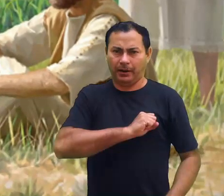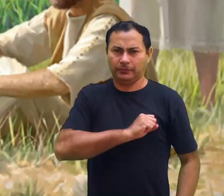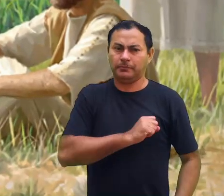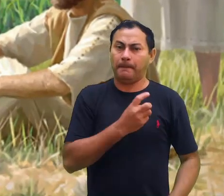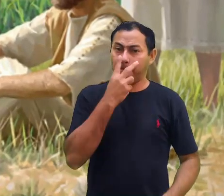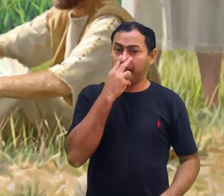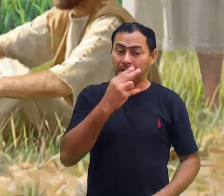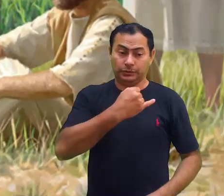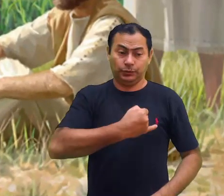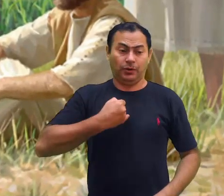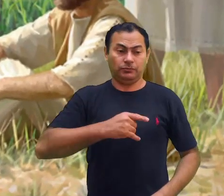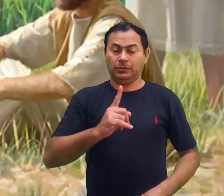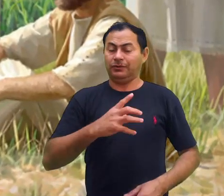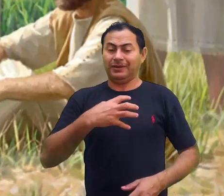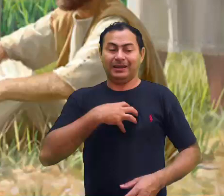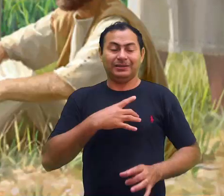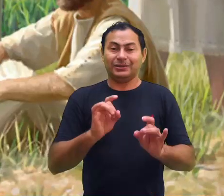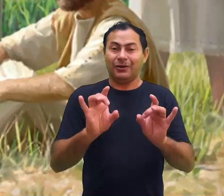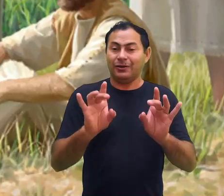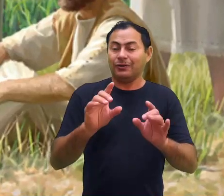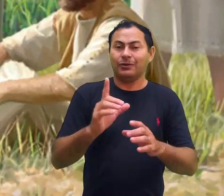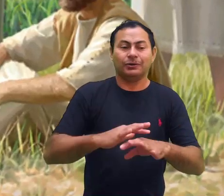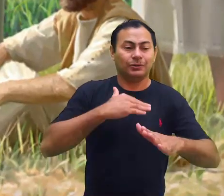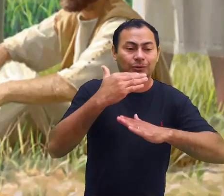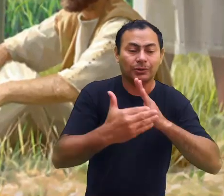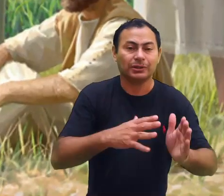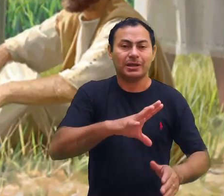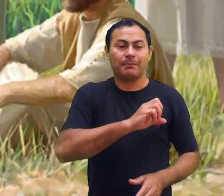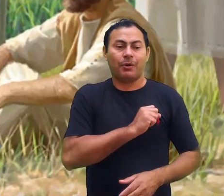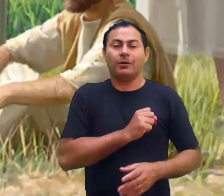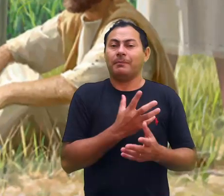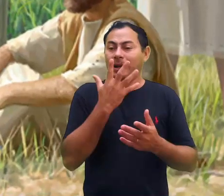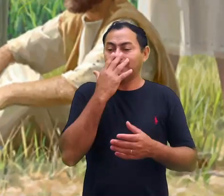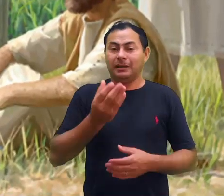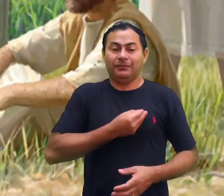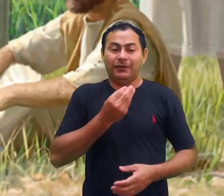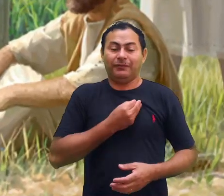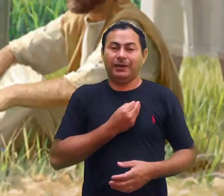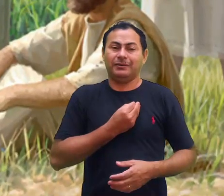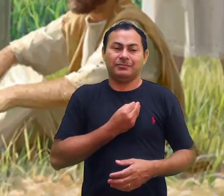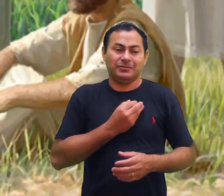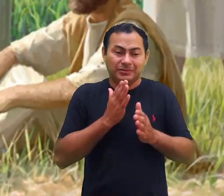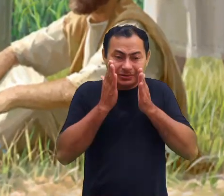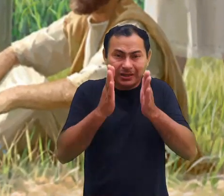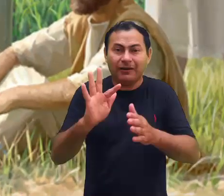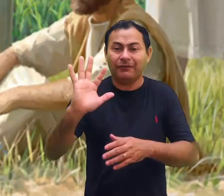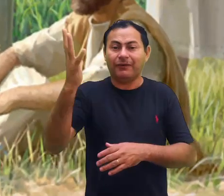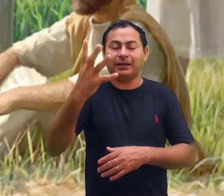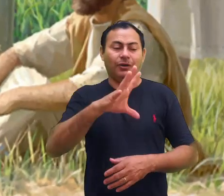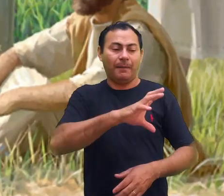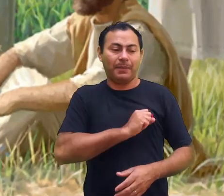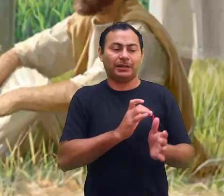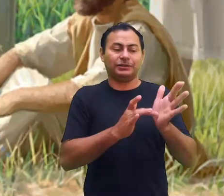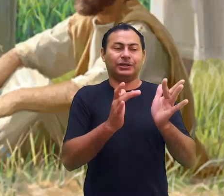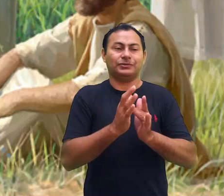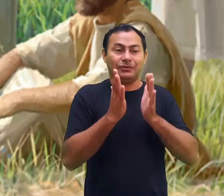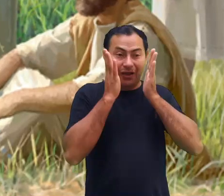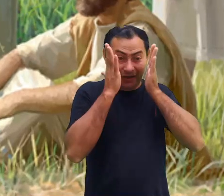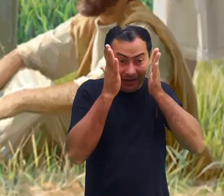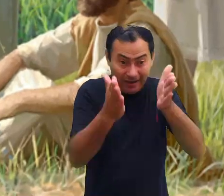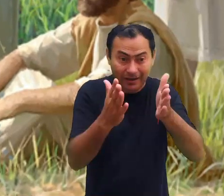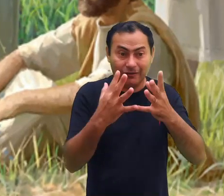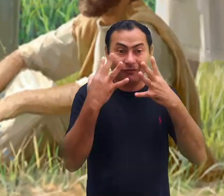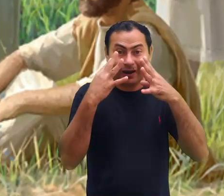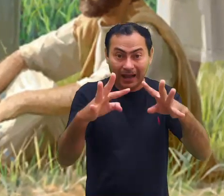amava. Parece que João não se conformava com todo este amor. Parece que ele vivia empolgado com o fato de ser amado por